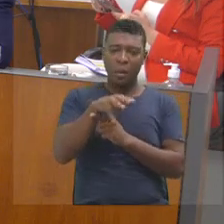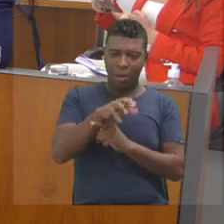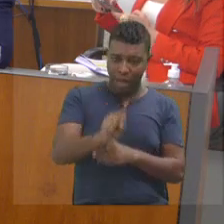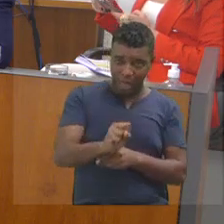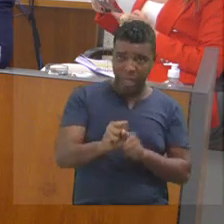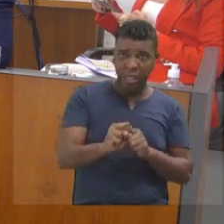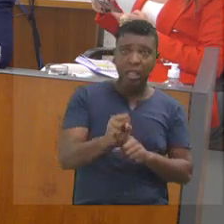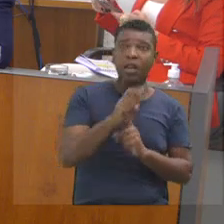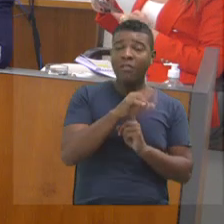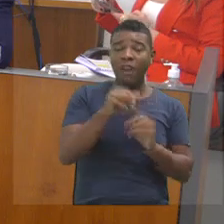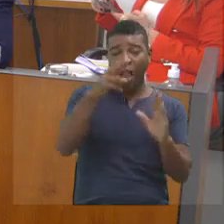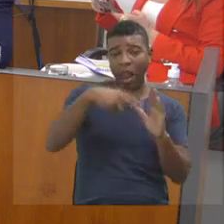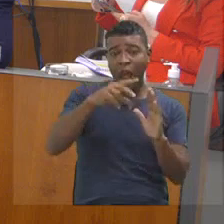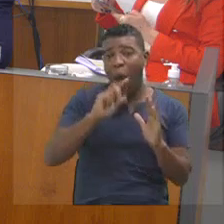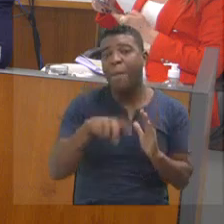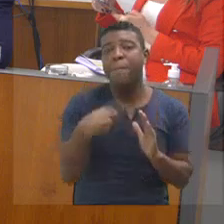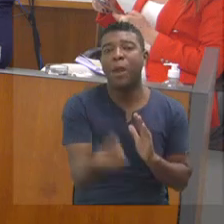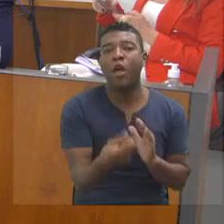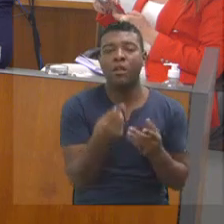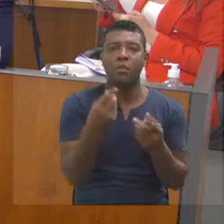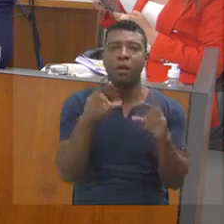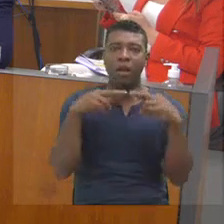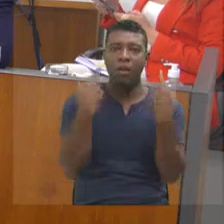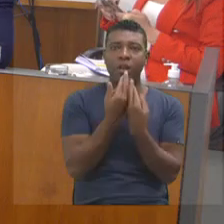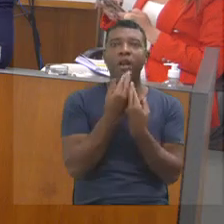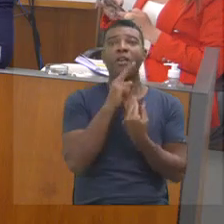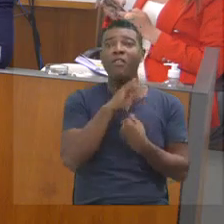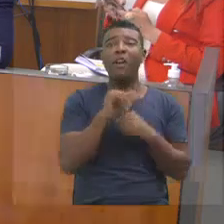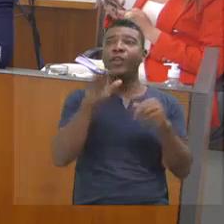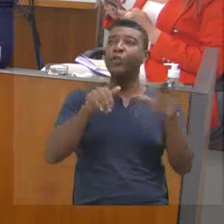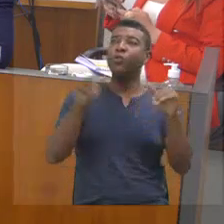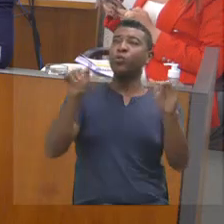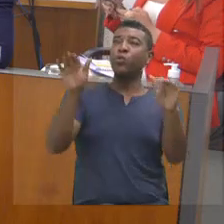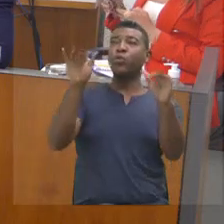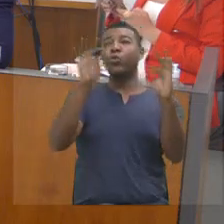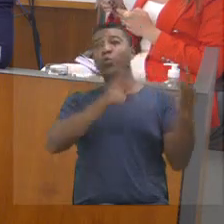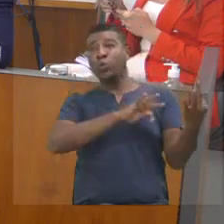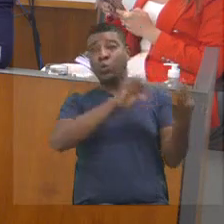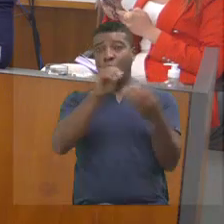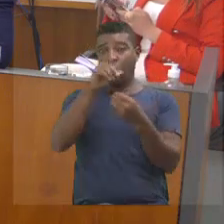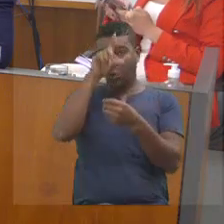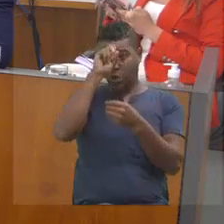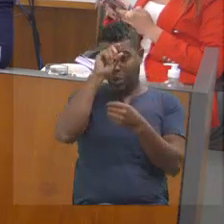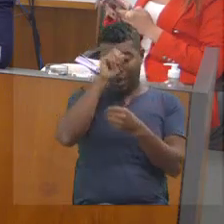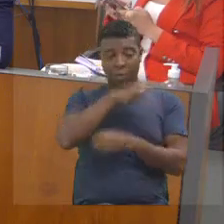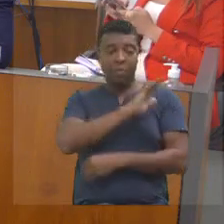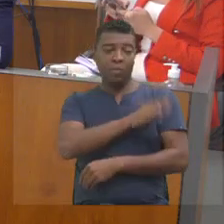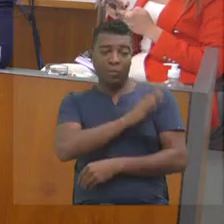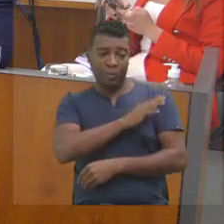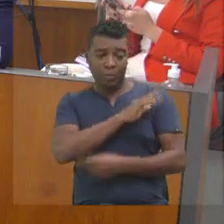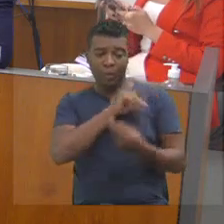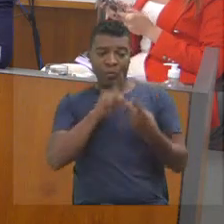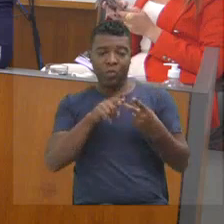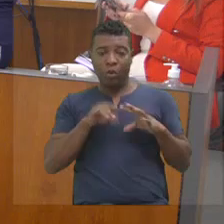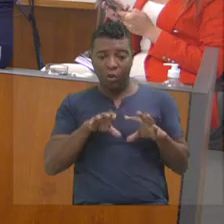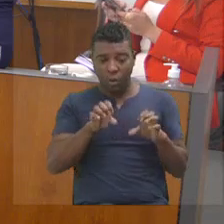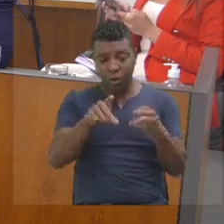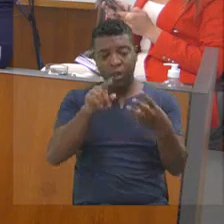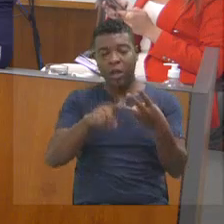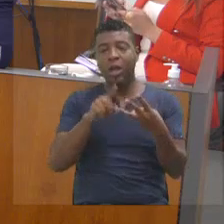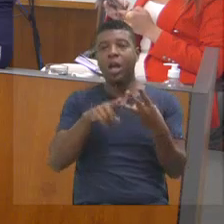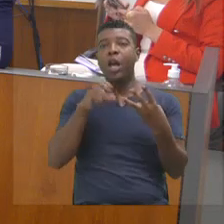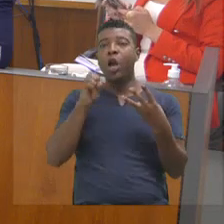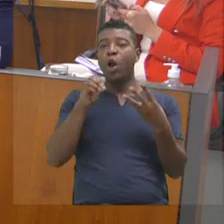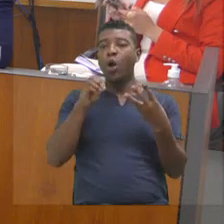lido na próxima reunião nós vamos chamar todos os hospitais de Cardiologia de Oncologia de Ortopedia